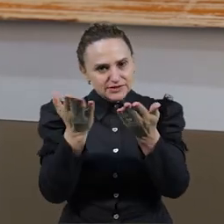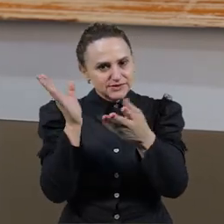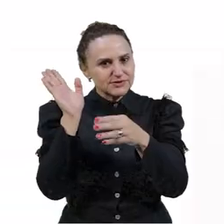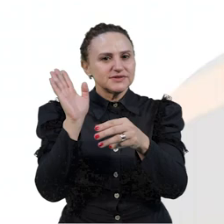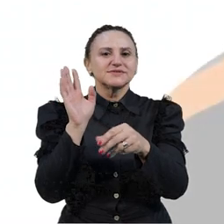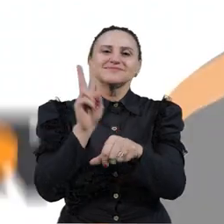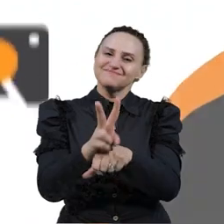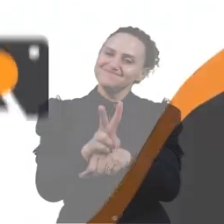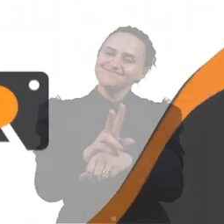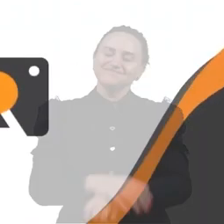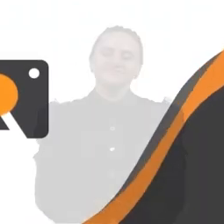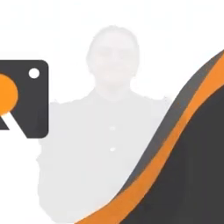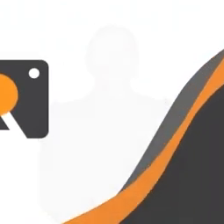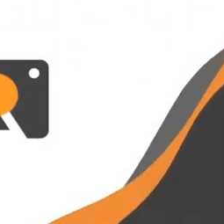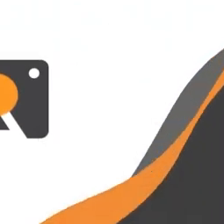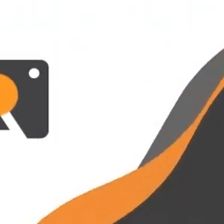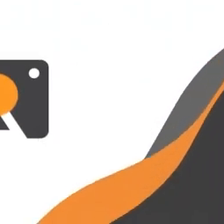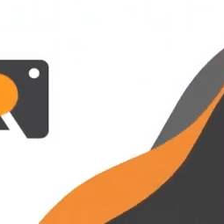se cuide